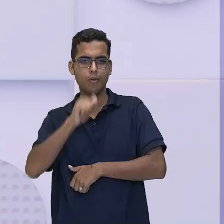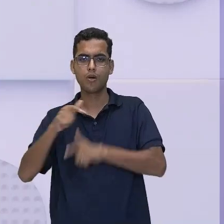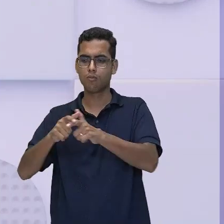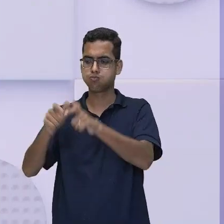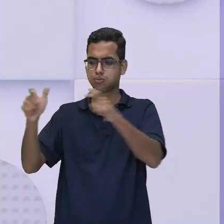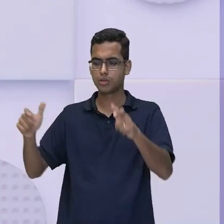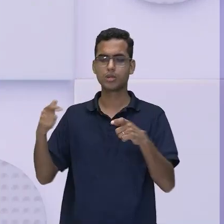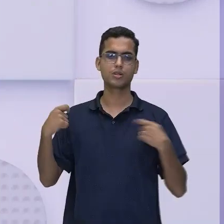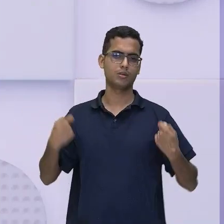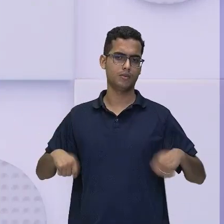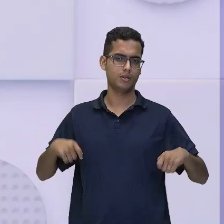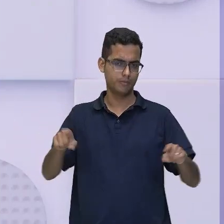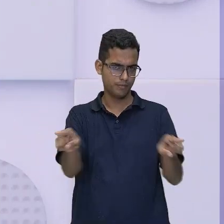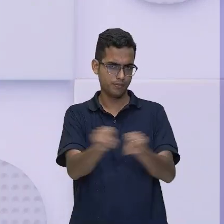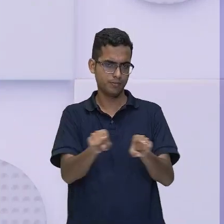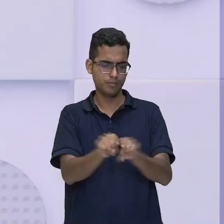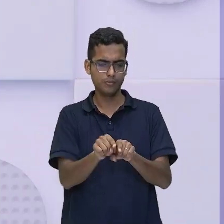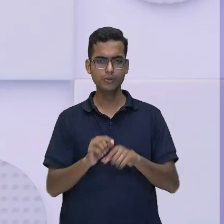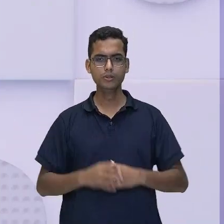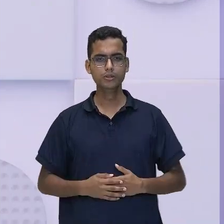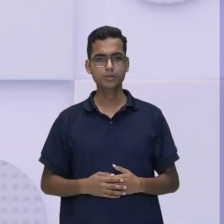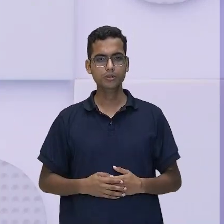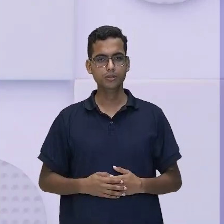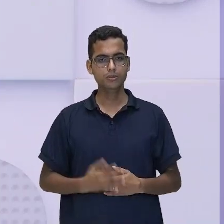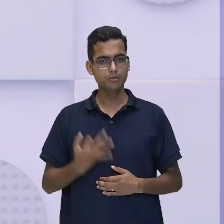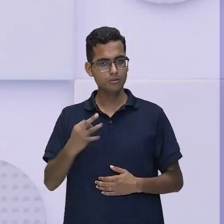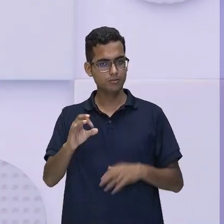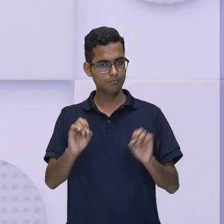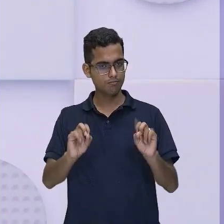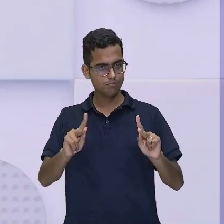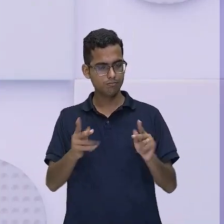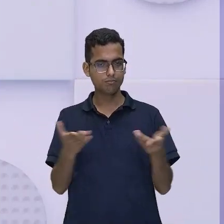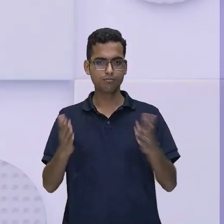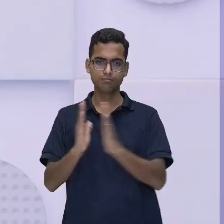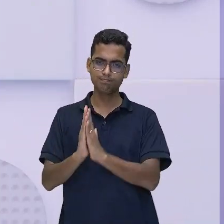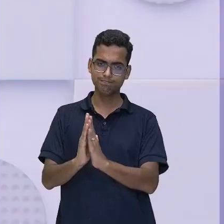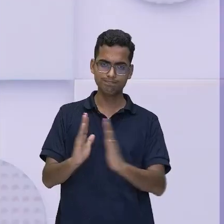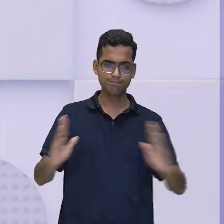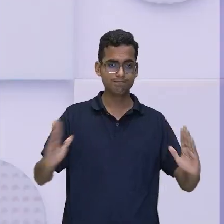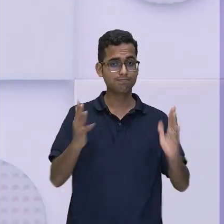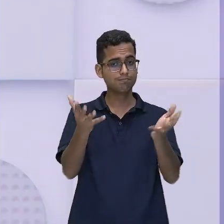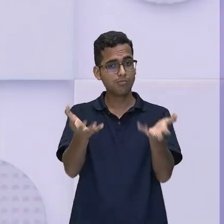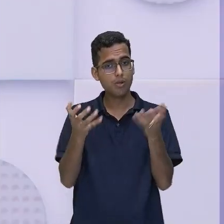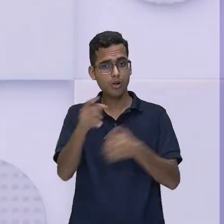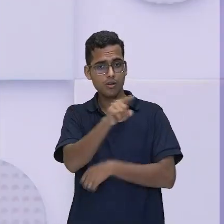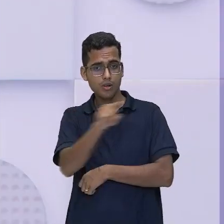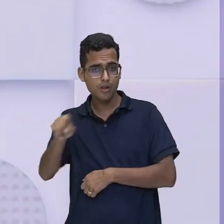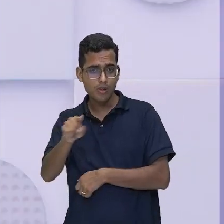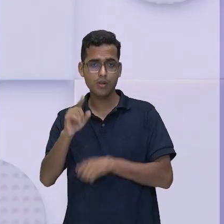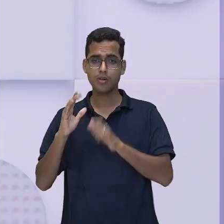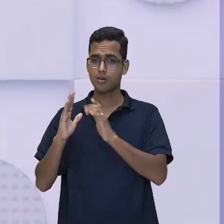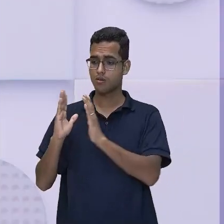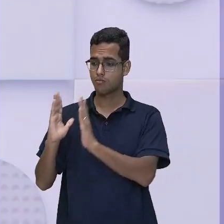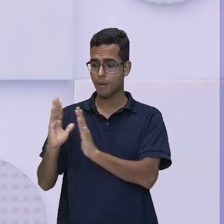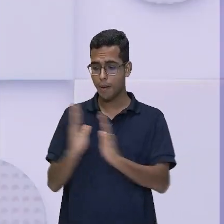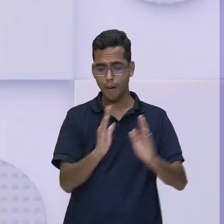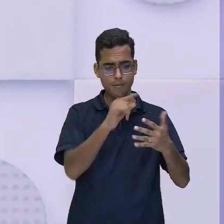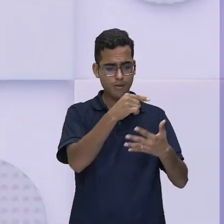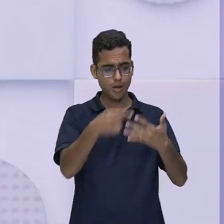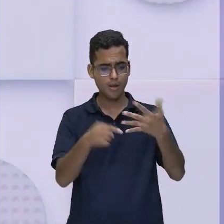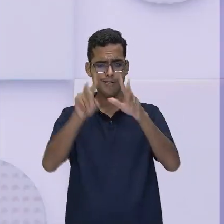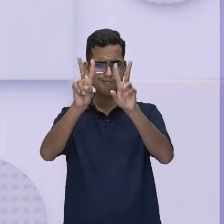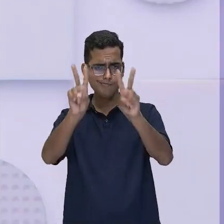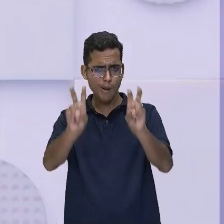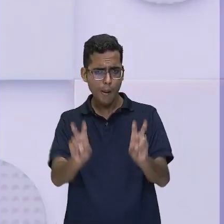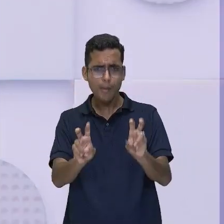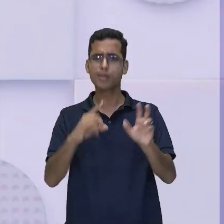lideranças religiosas femininas, ok? De antemão, quero te colocar que todos esses tópicos vão te ajudar para poder